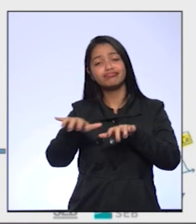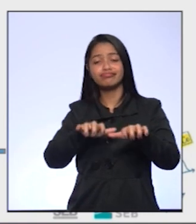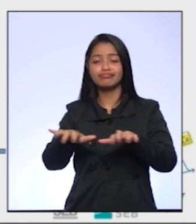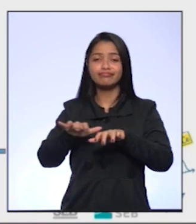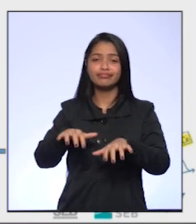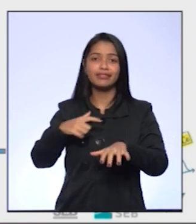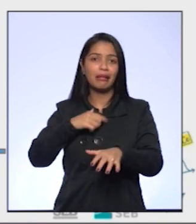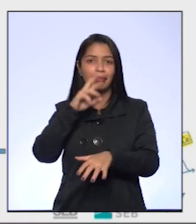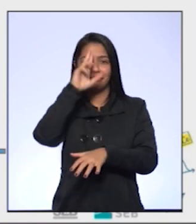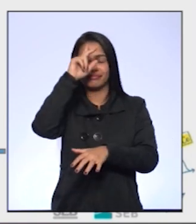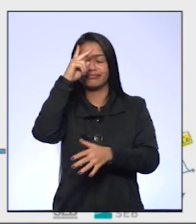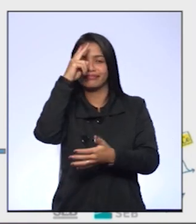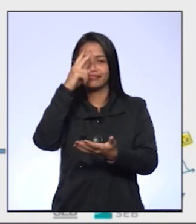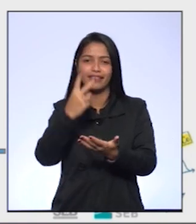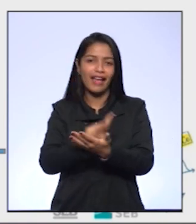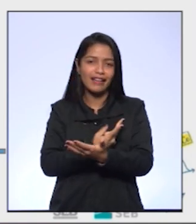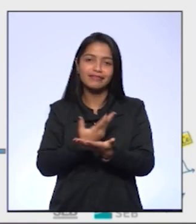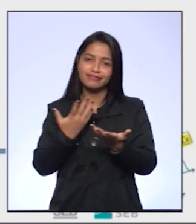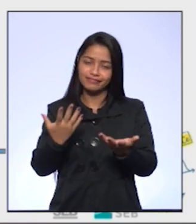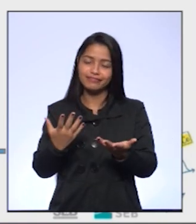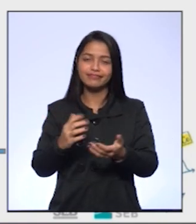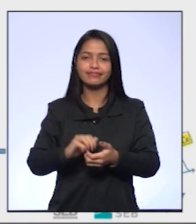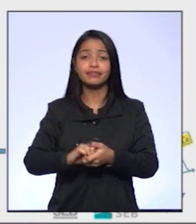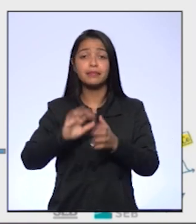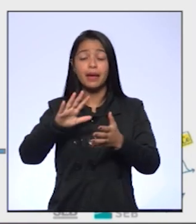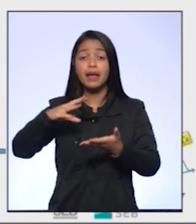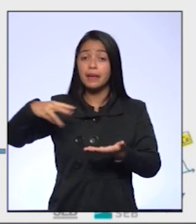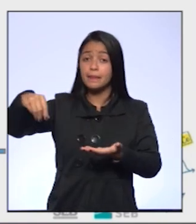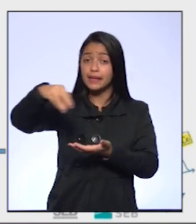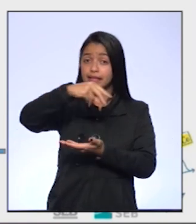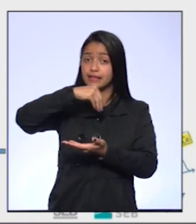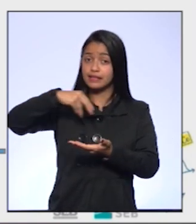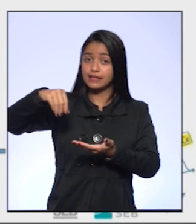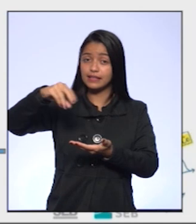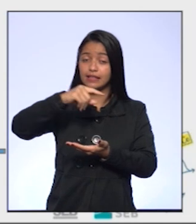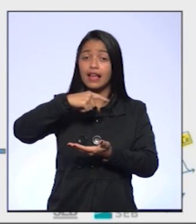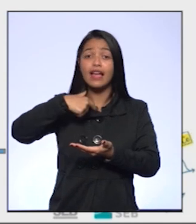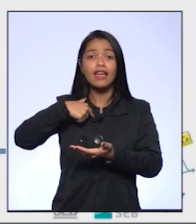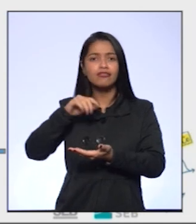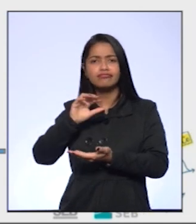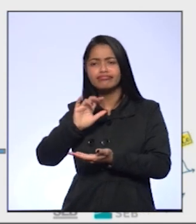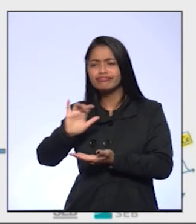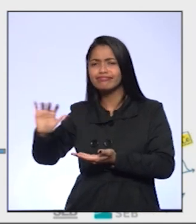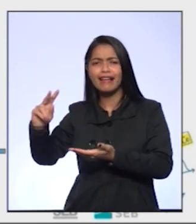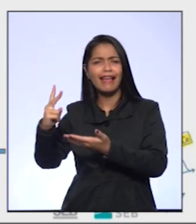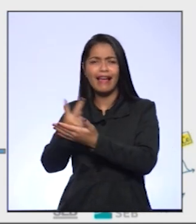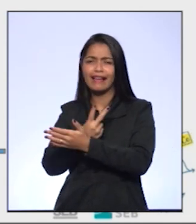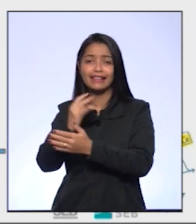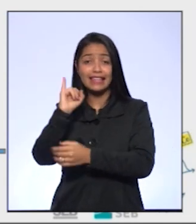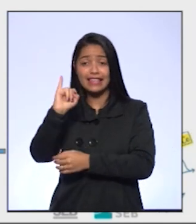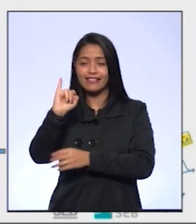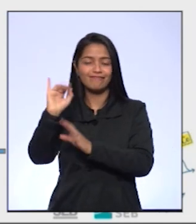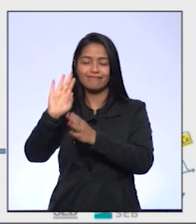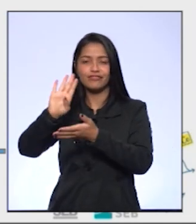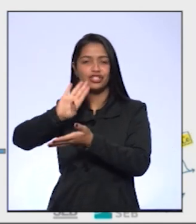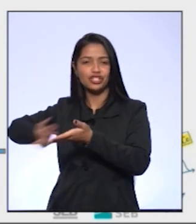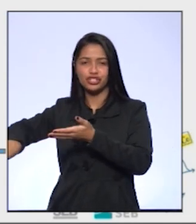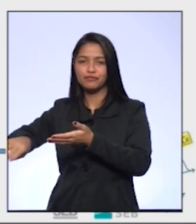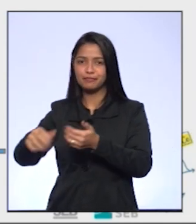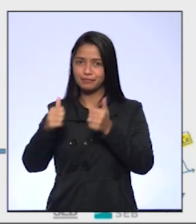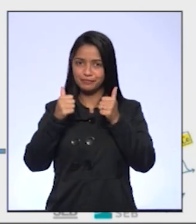letrinha a menos, né? Mas você entendeu, né? Especiaria. Risca meu i aí. Risca meu i que eu escrevi tudo errado. Especiarias.